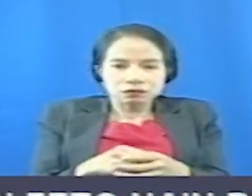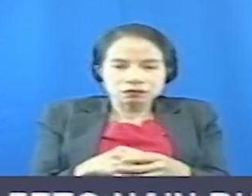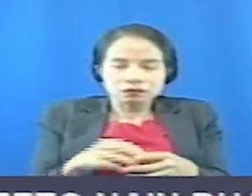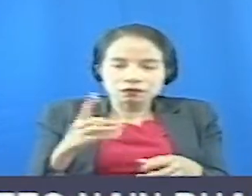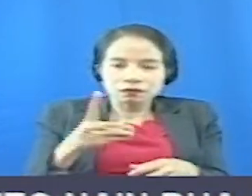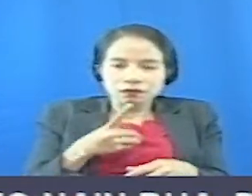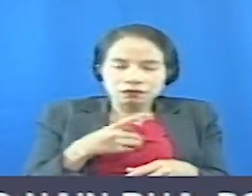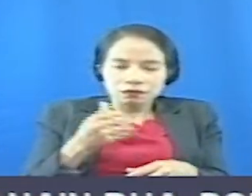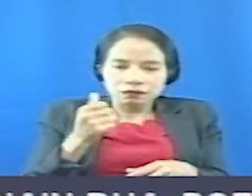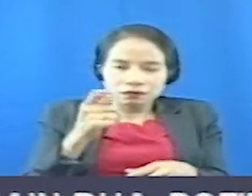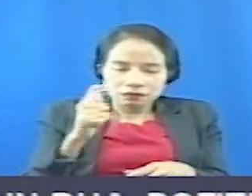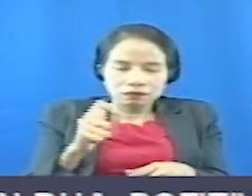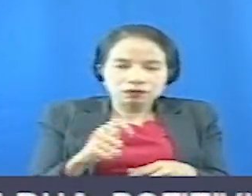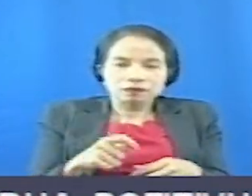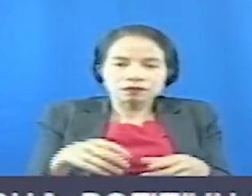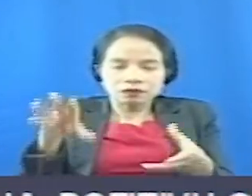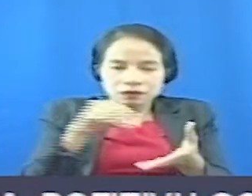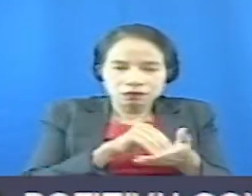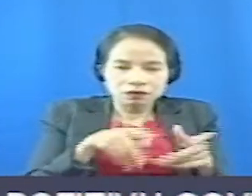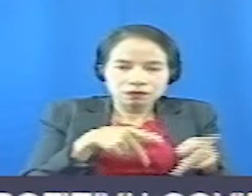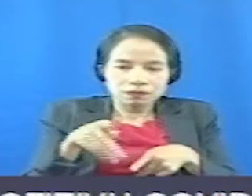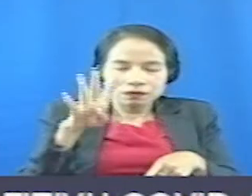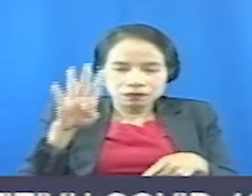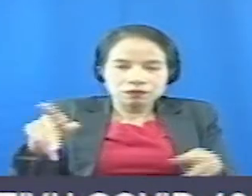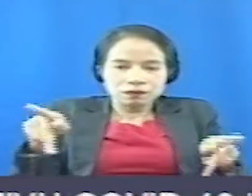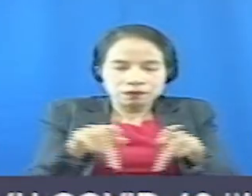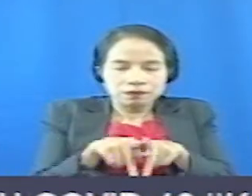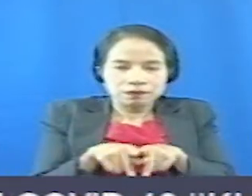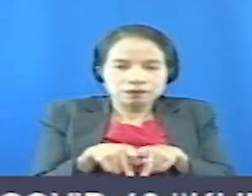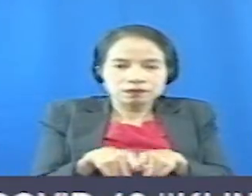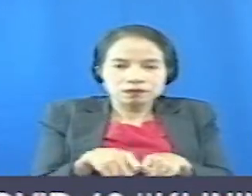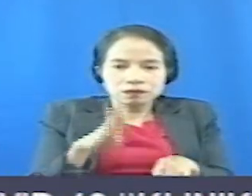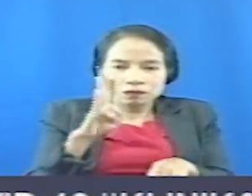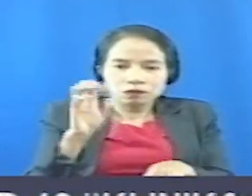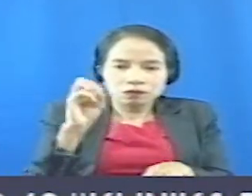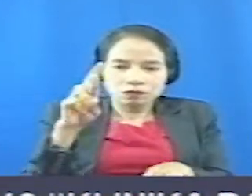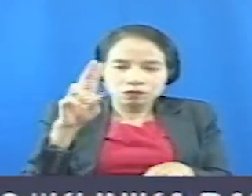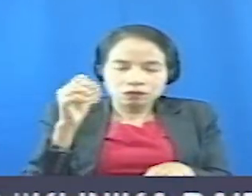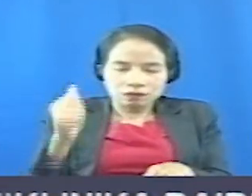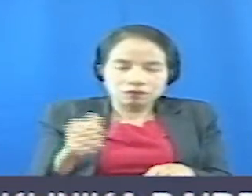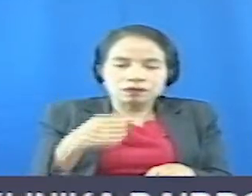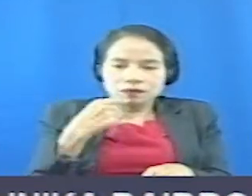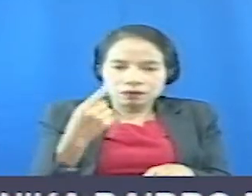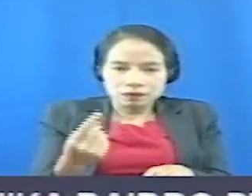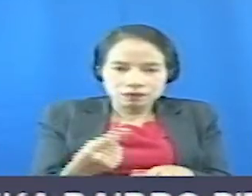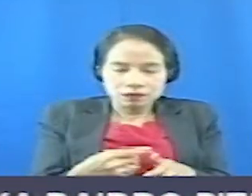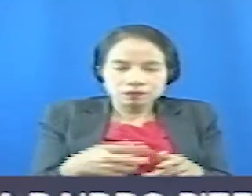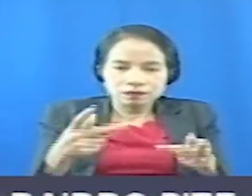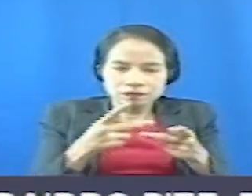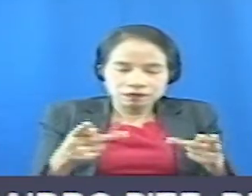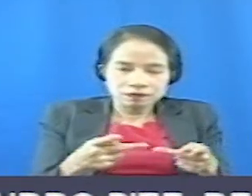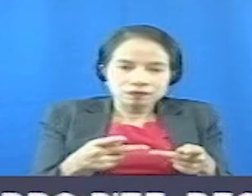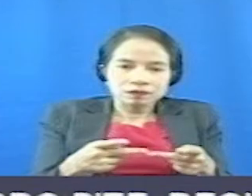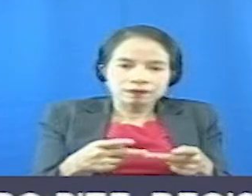mitmos kita destakai mana 9 hat bafali posto bora nebe mau in hatete dan ni area malianan